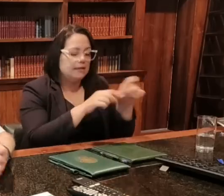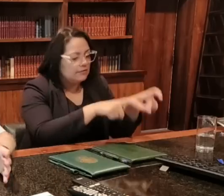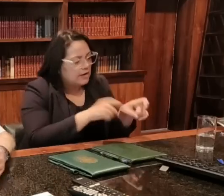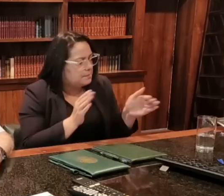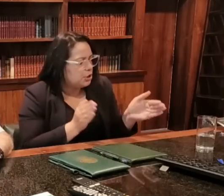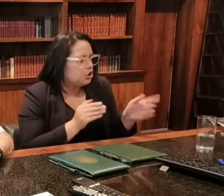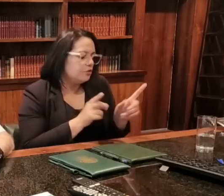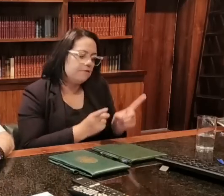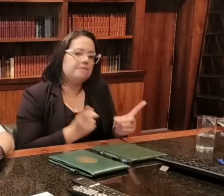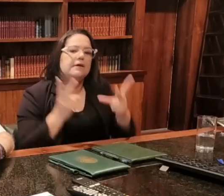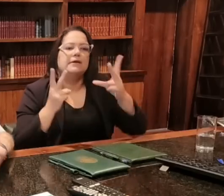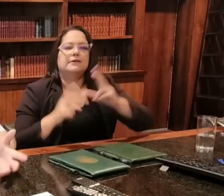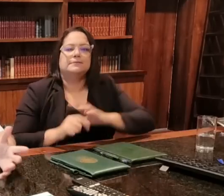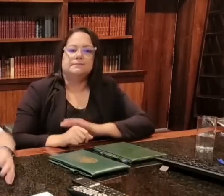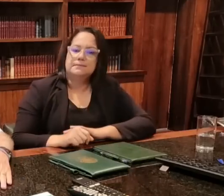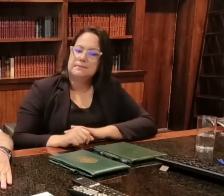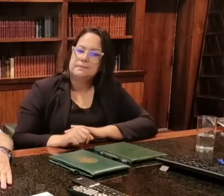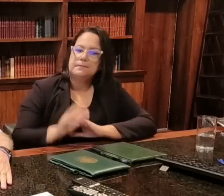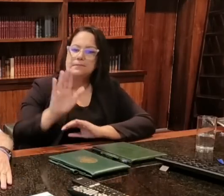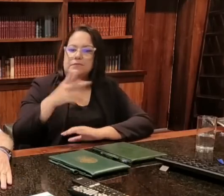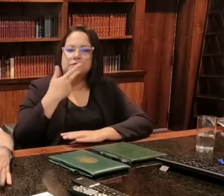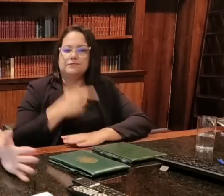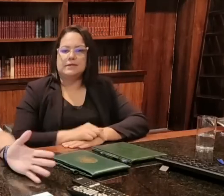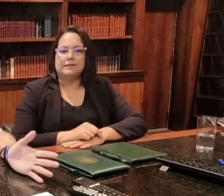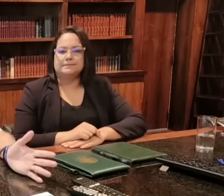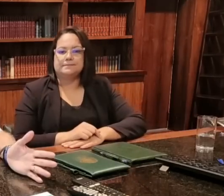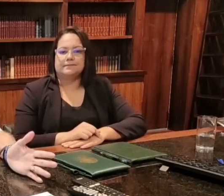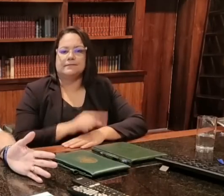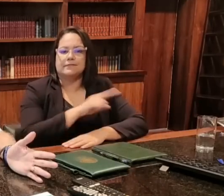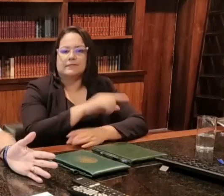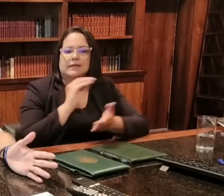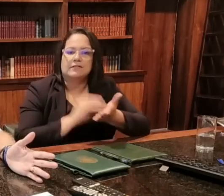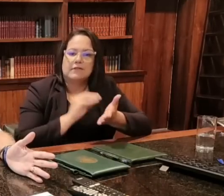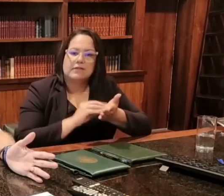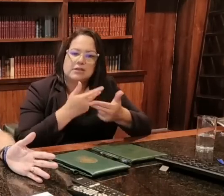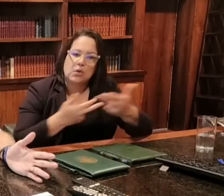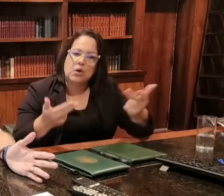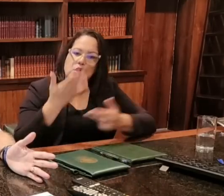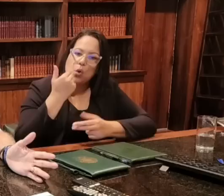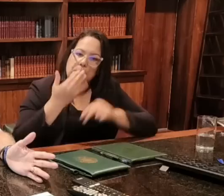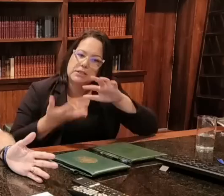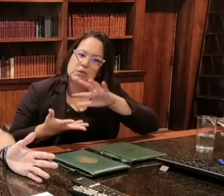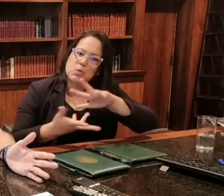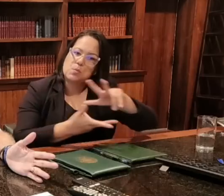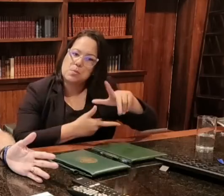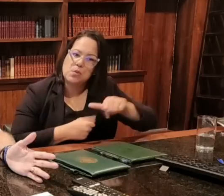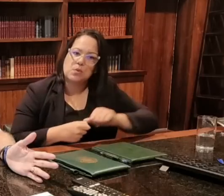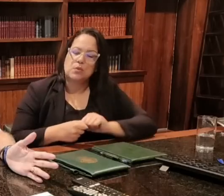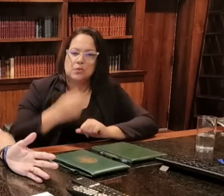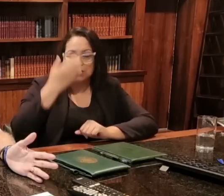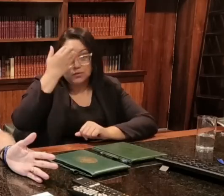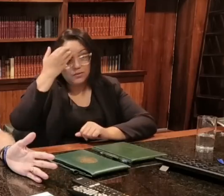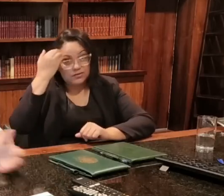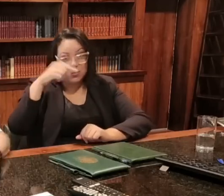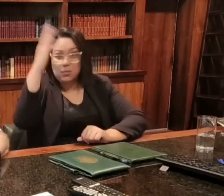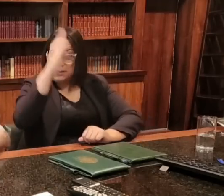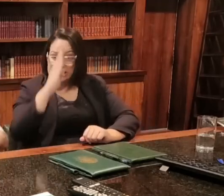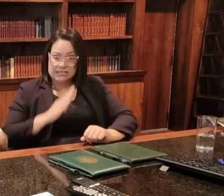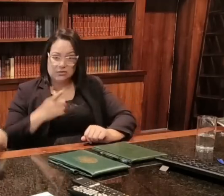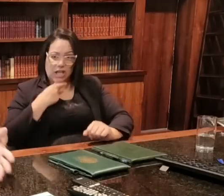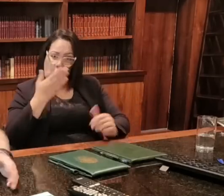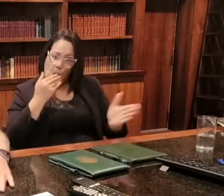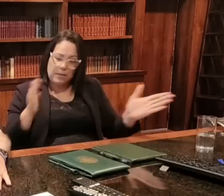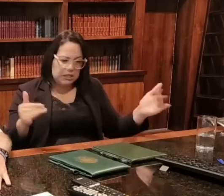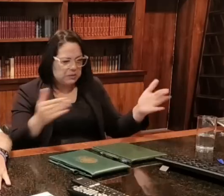chamando a atenção para o pedido atual da equipe econômica do governo de Lula para que não ocorra